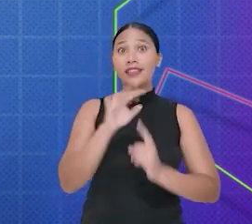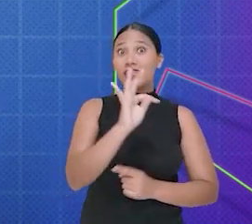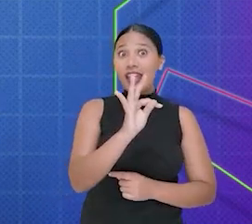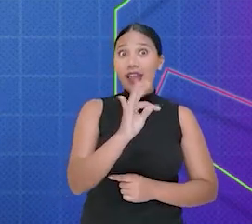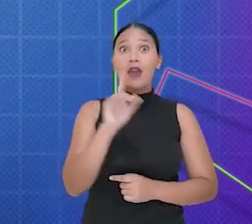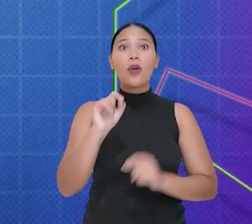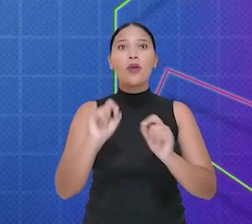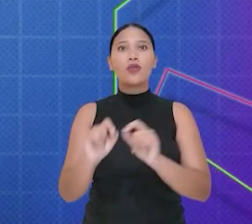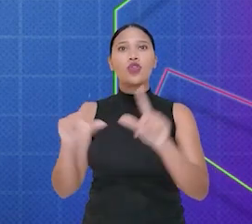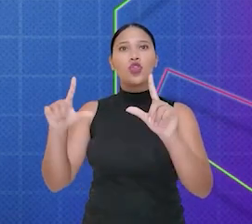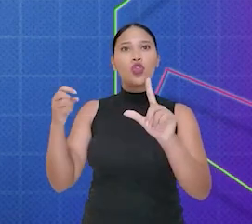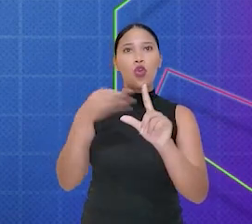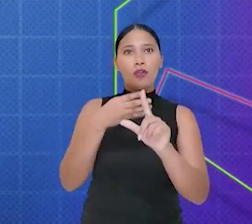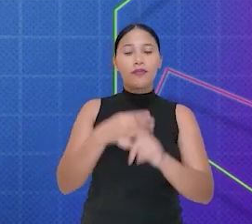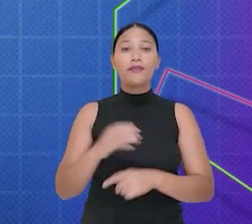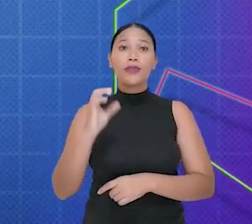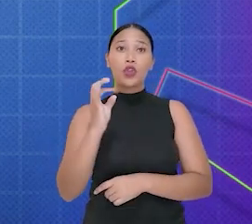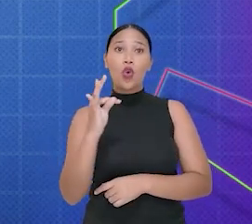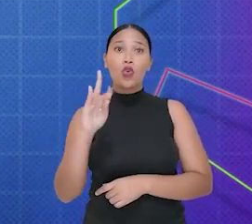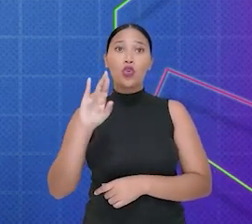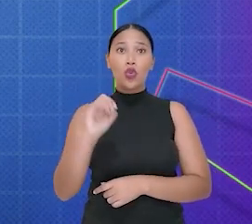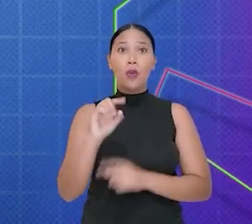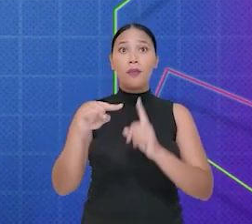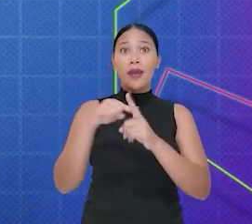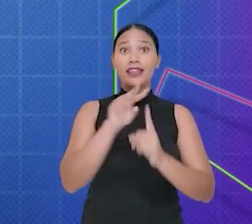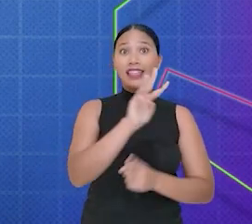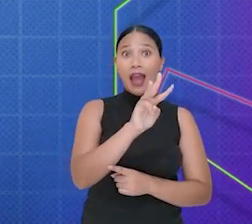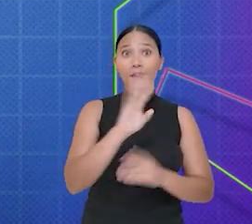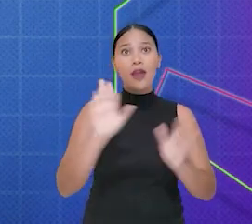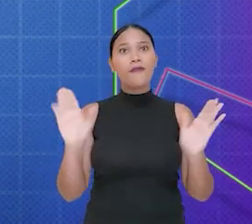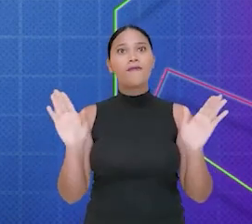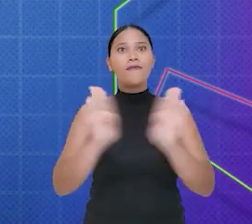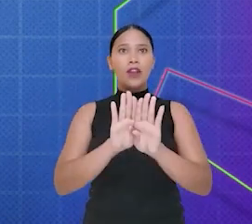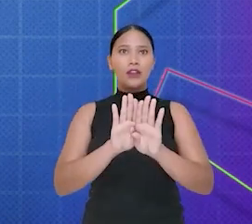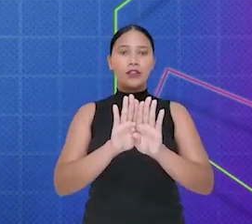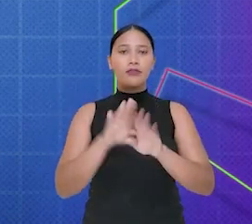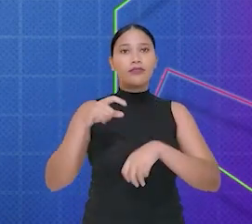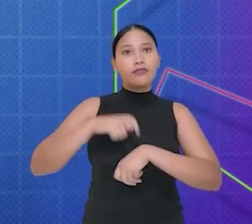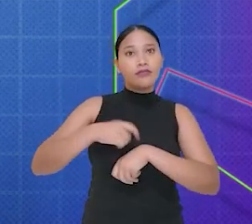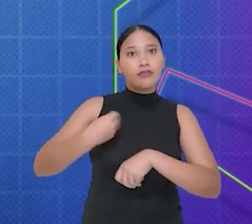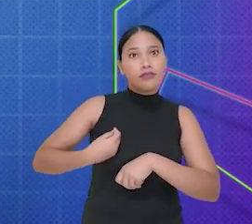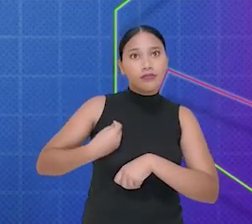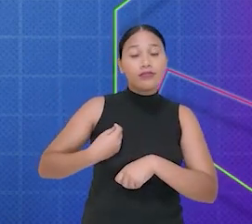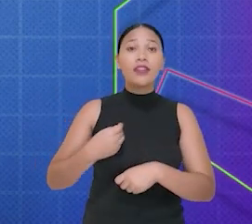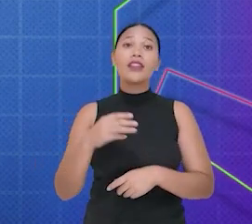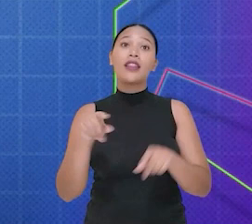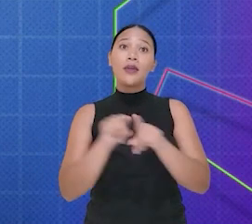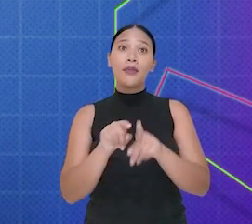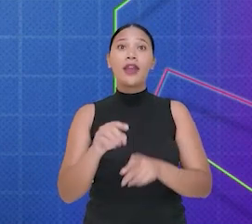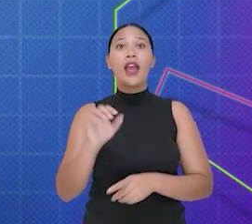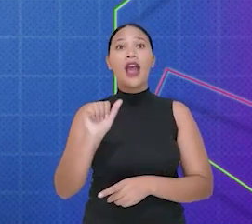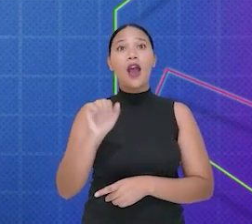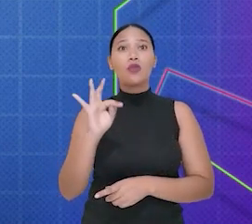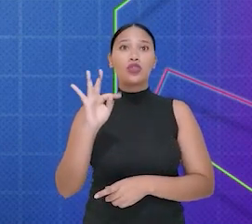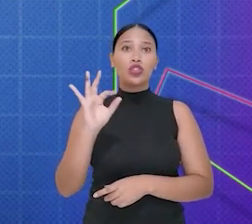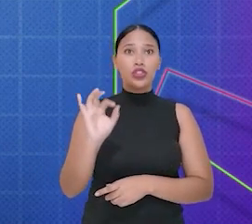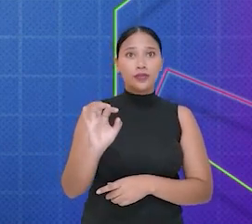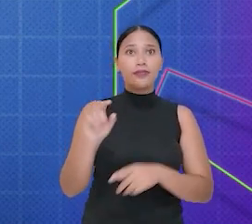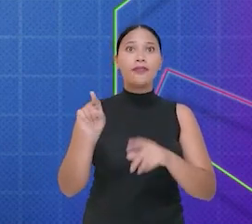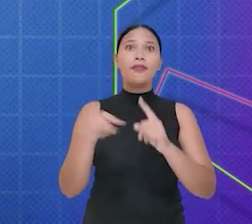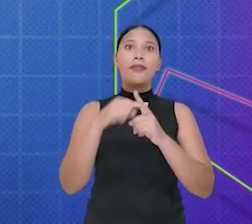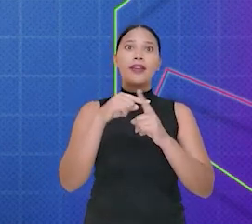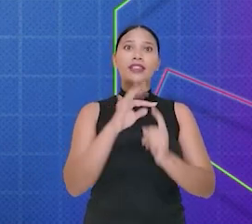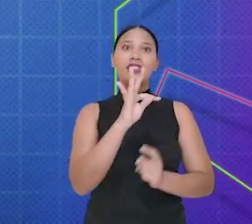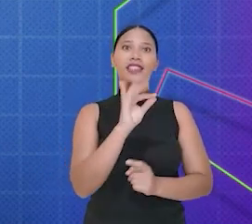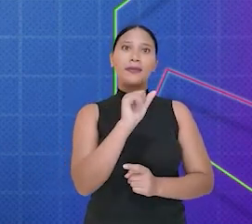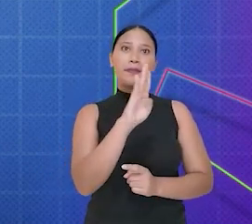mais o T abre uma nova guia. O atalho Ctrl mais W fecha uma guia atual e o atalho Alt